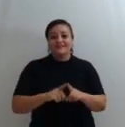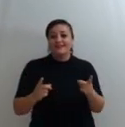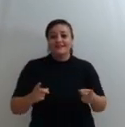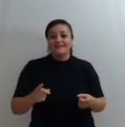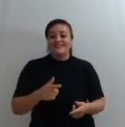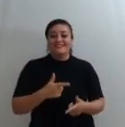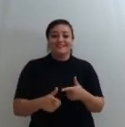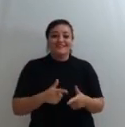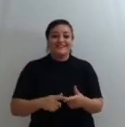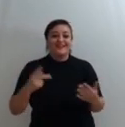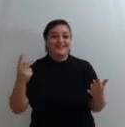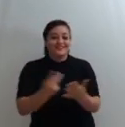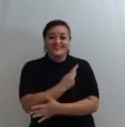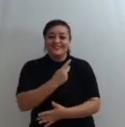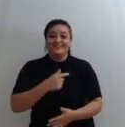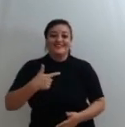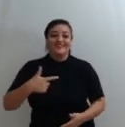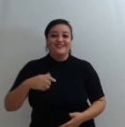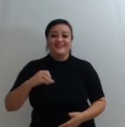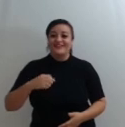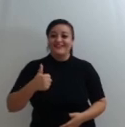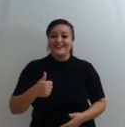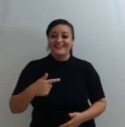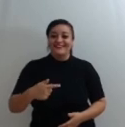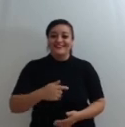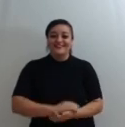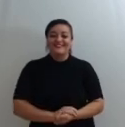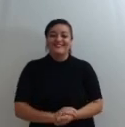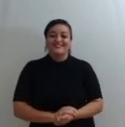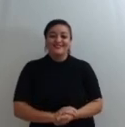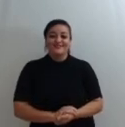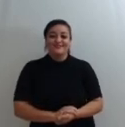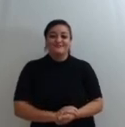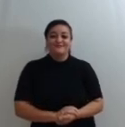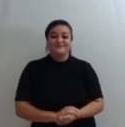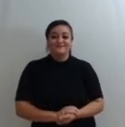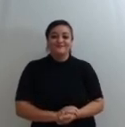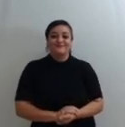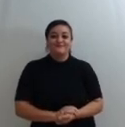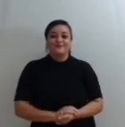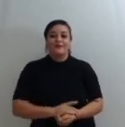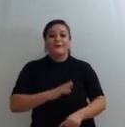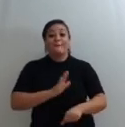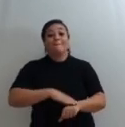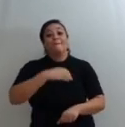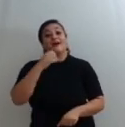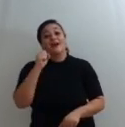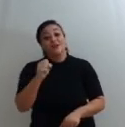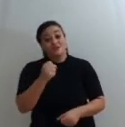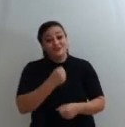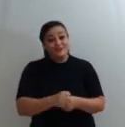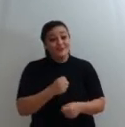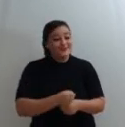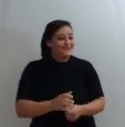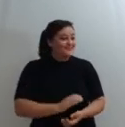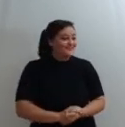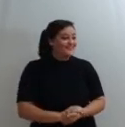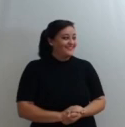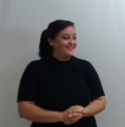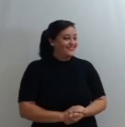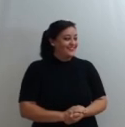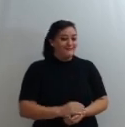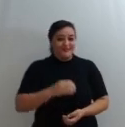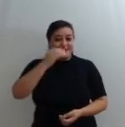ocorreram em 2012. 2012. Passados mais de 8 anos, aconteceram os fatos.